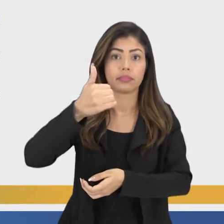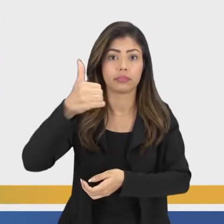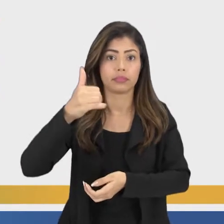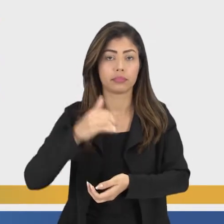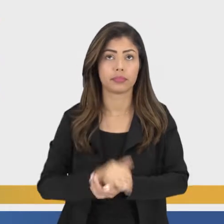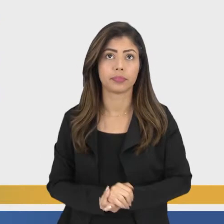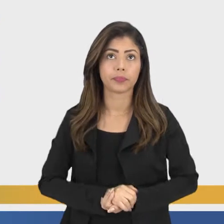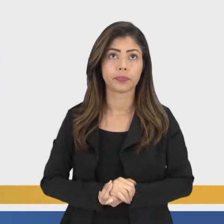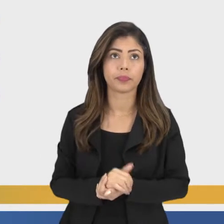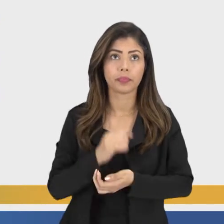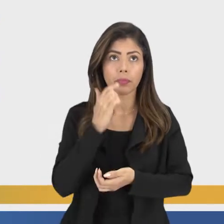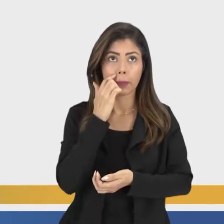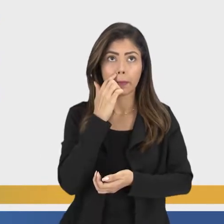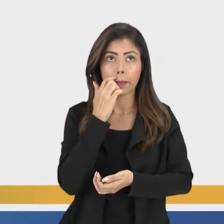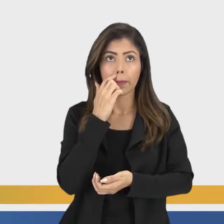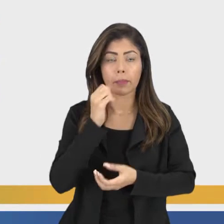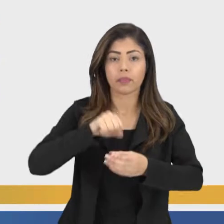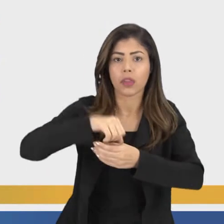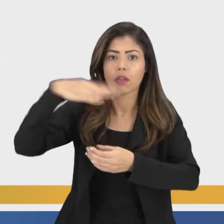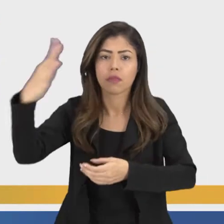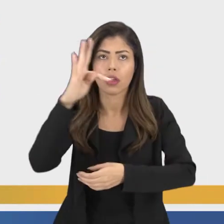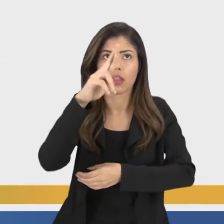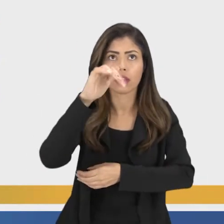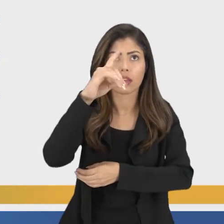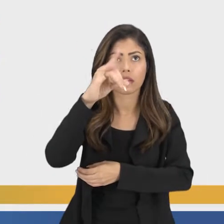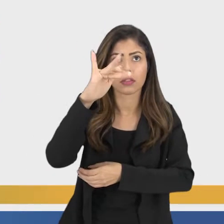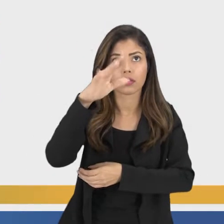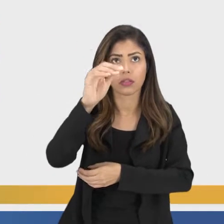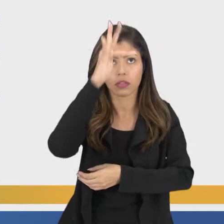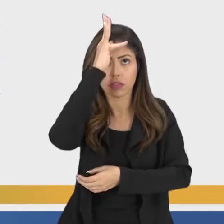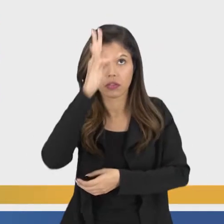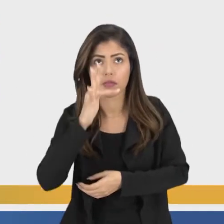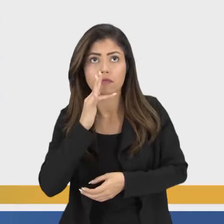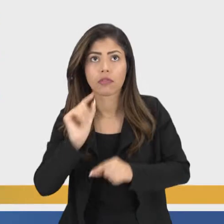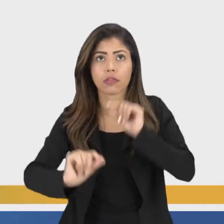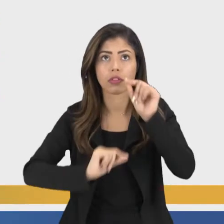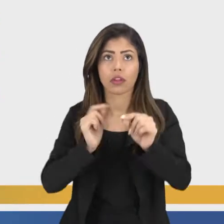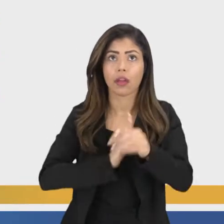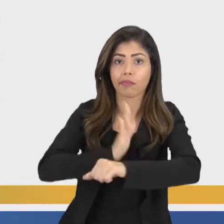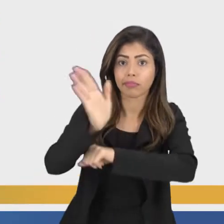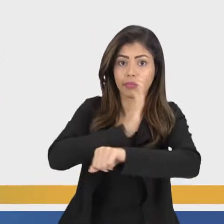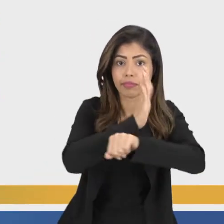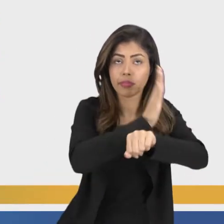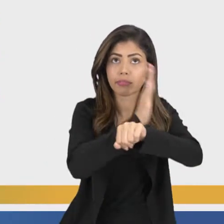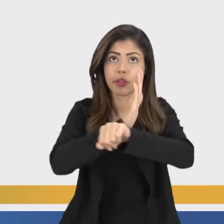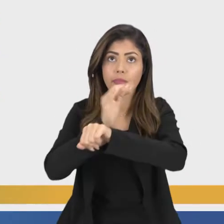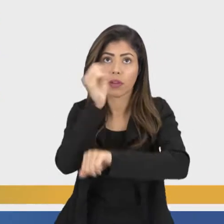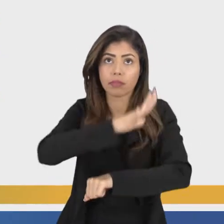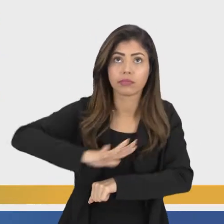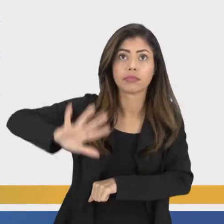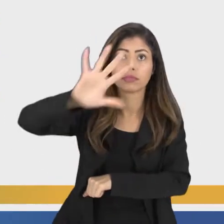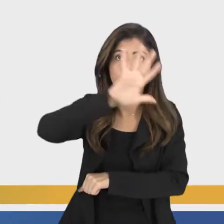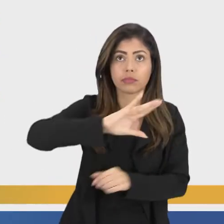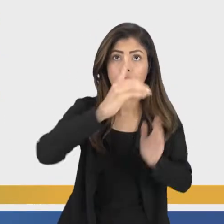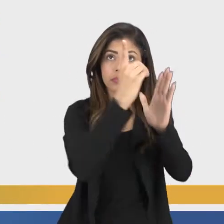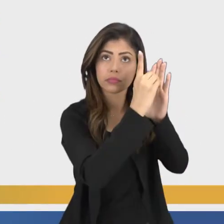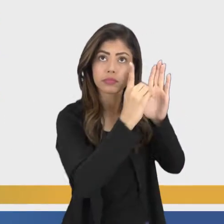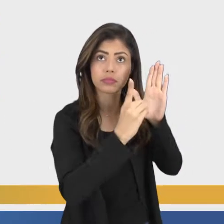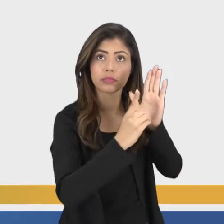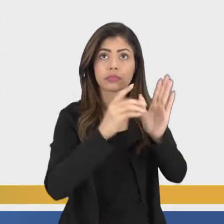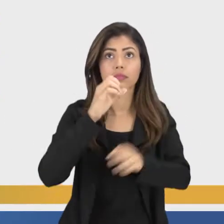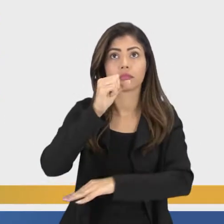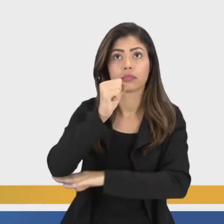2011. As migrações tradicionais, intensificadas e generalizadas nas